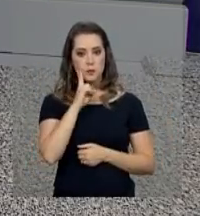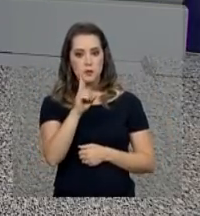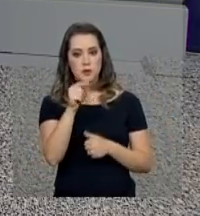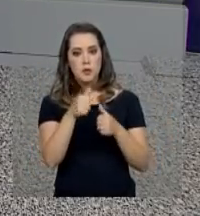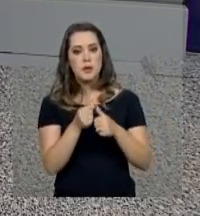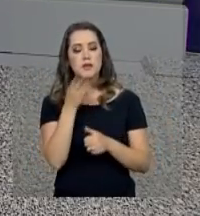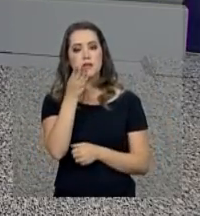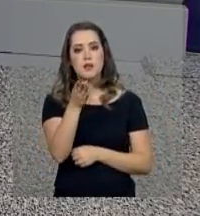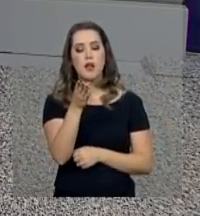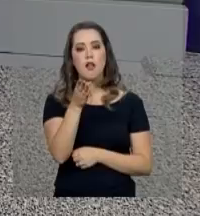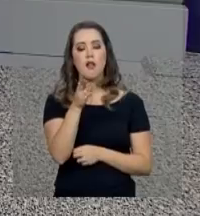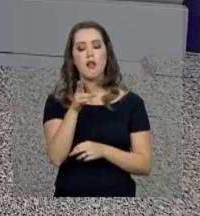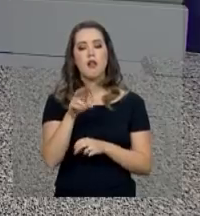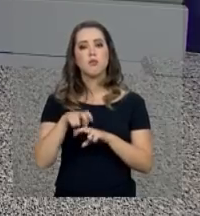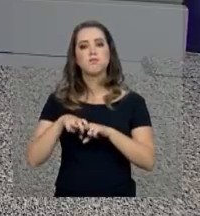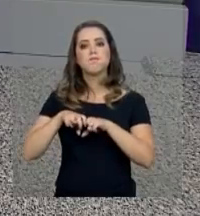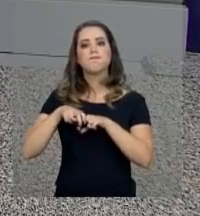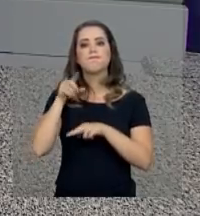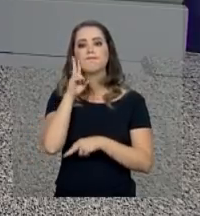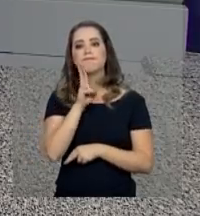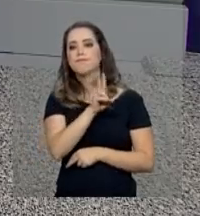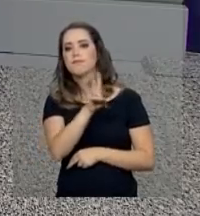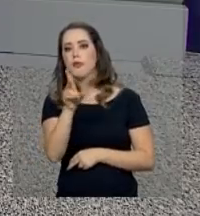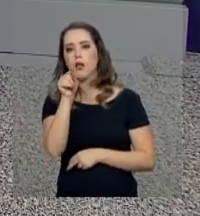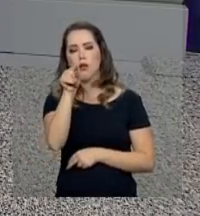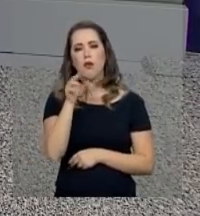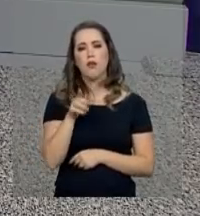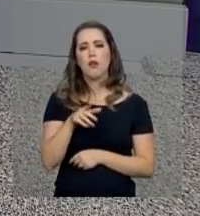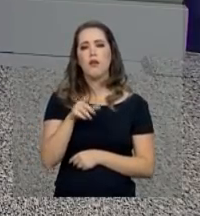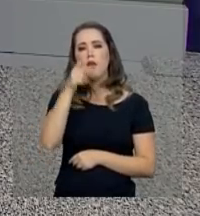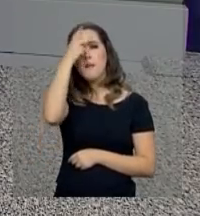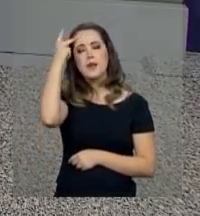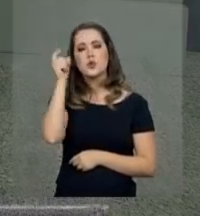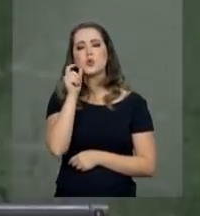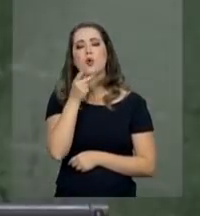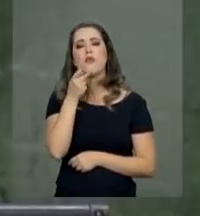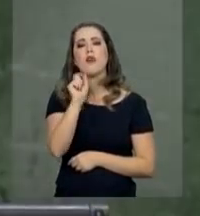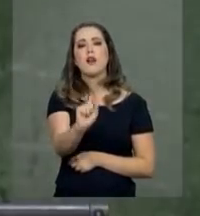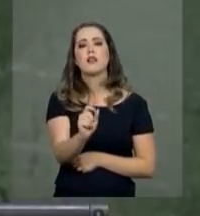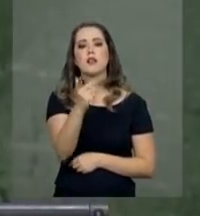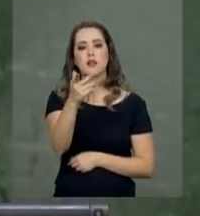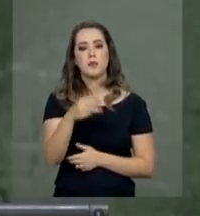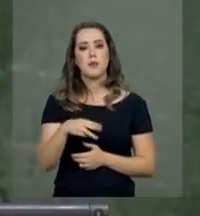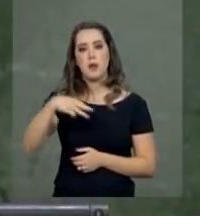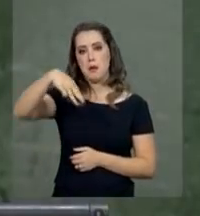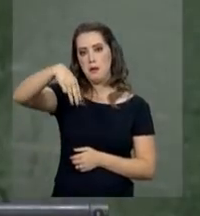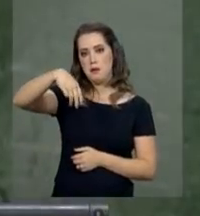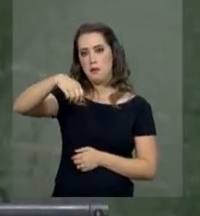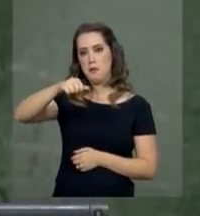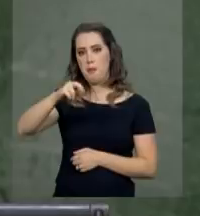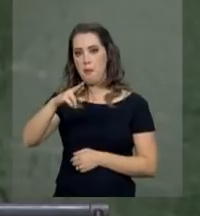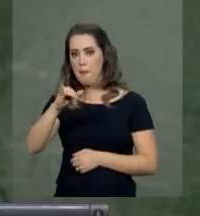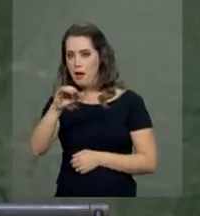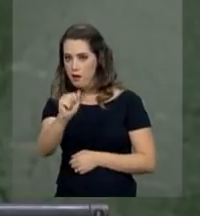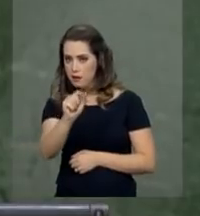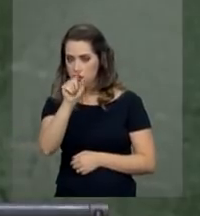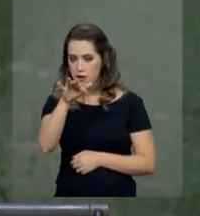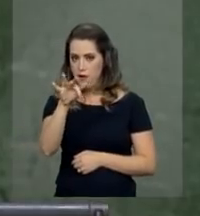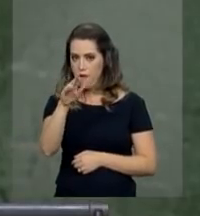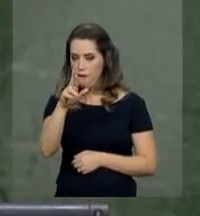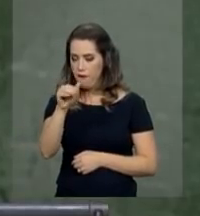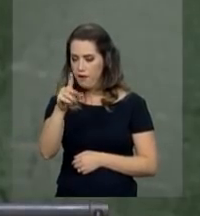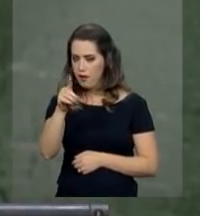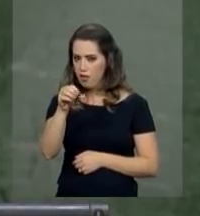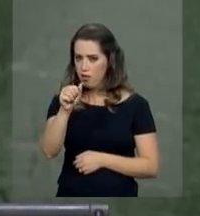que está lá a Assembleia Geral da ONU. Paulo, quem está falando nesse momento? Maria Fernanda Espinosa. Ela foi ministra das